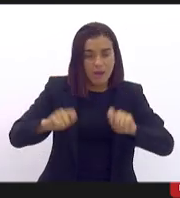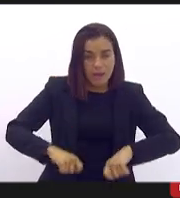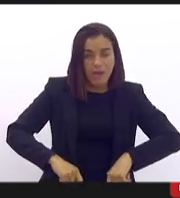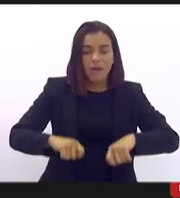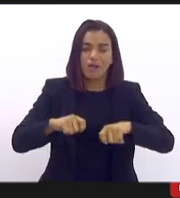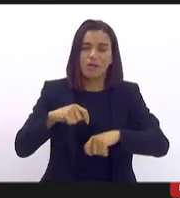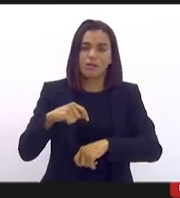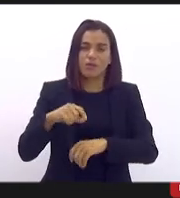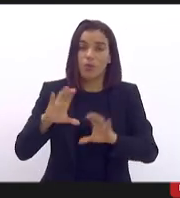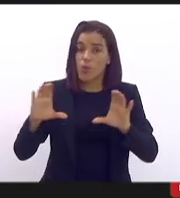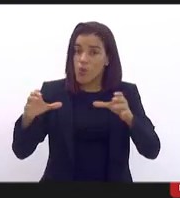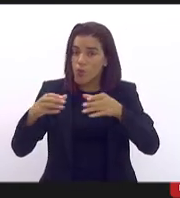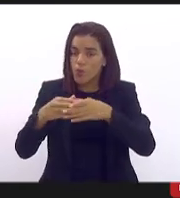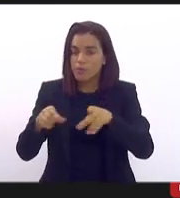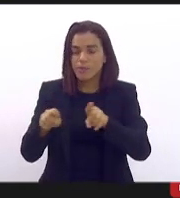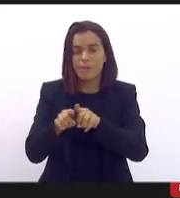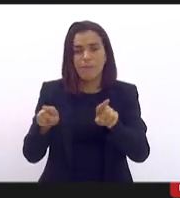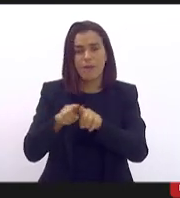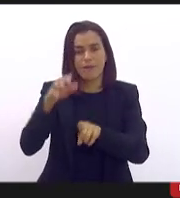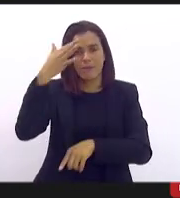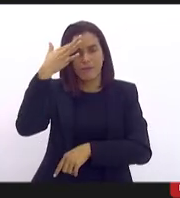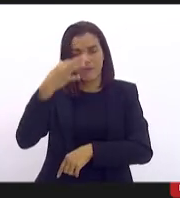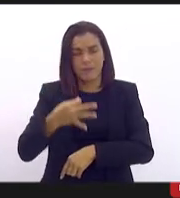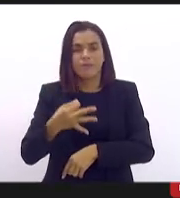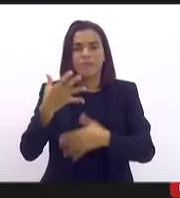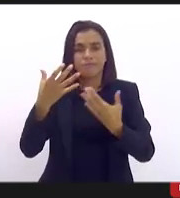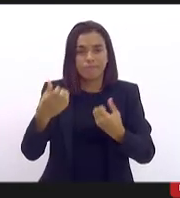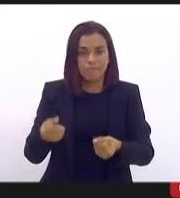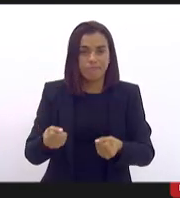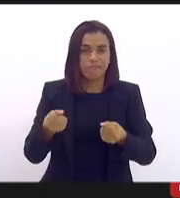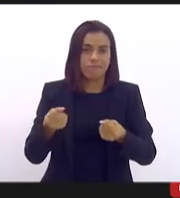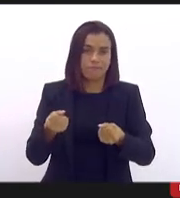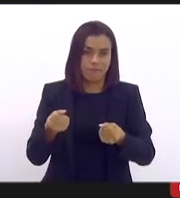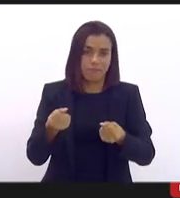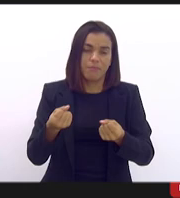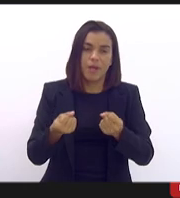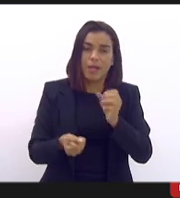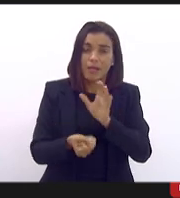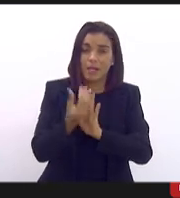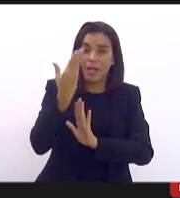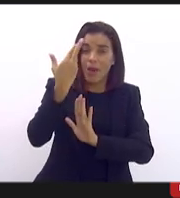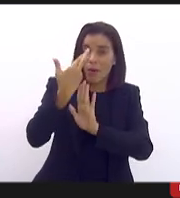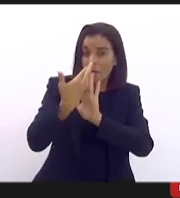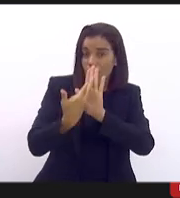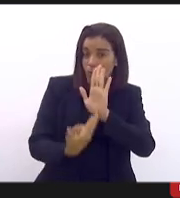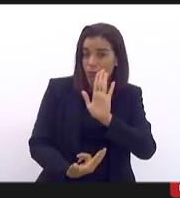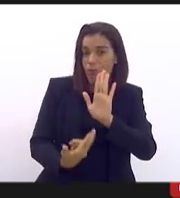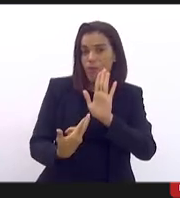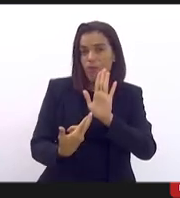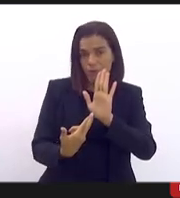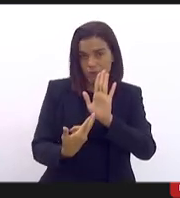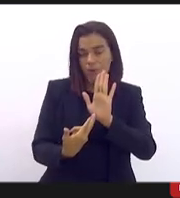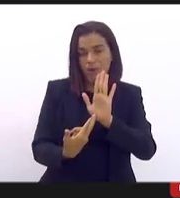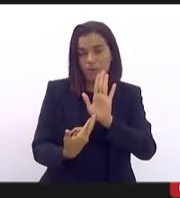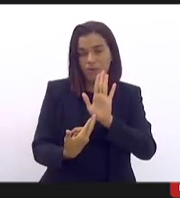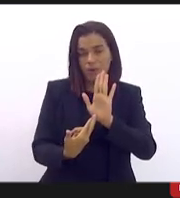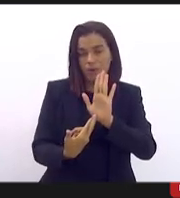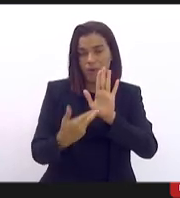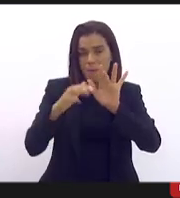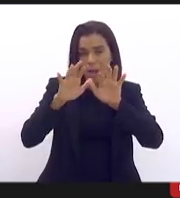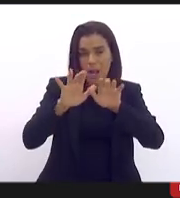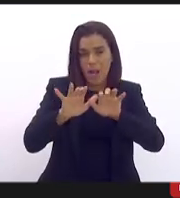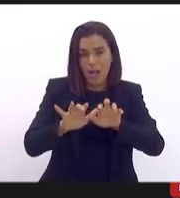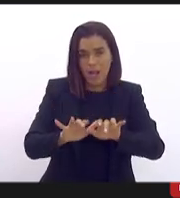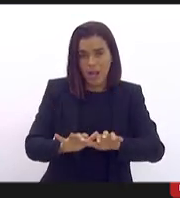entendimento de todos, pelo que eu percebi, para o nosso relator produzir, né, o relatório final